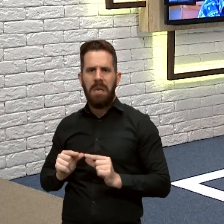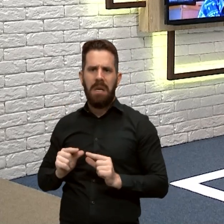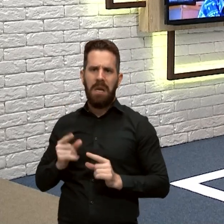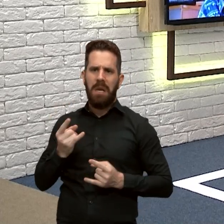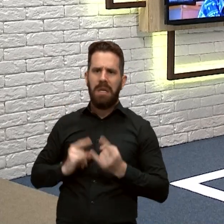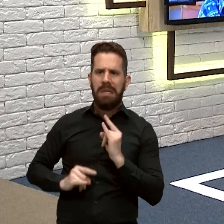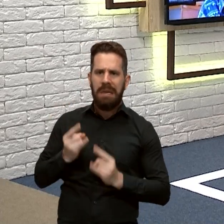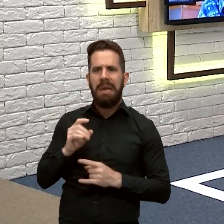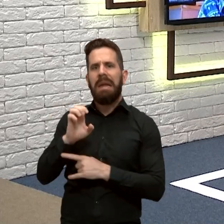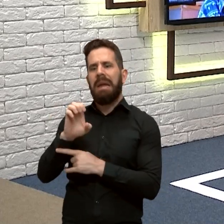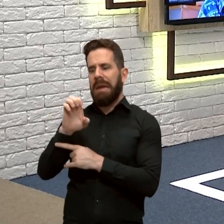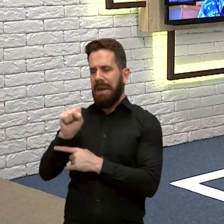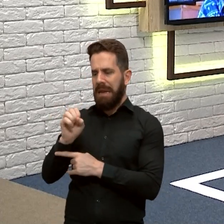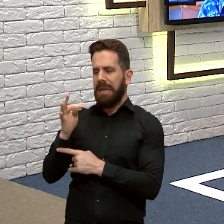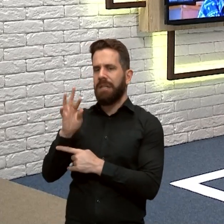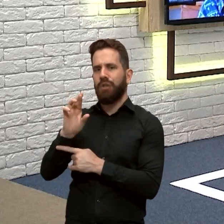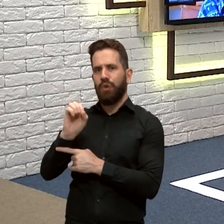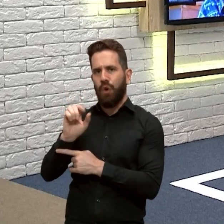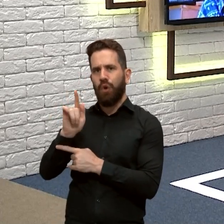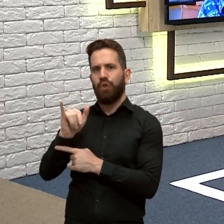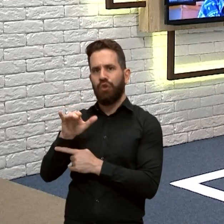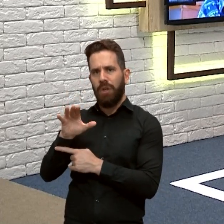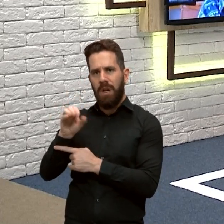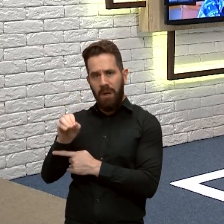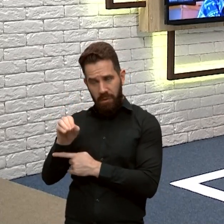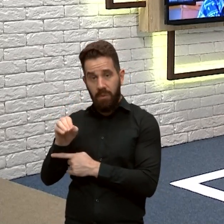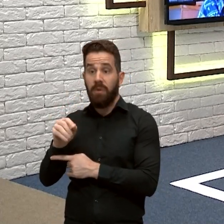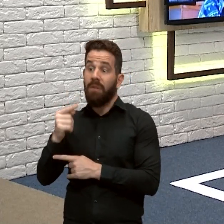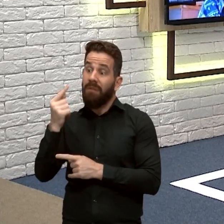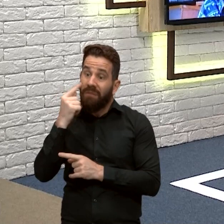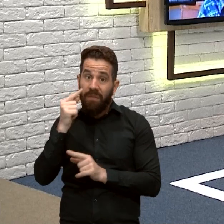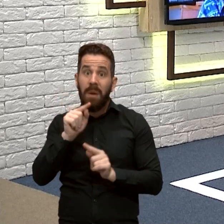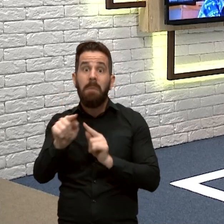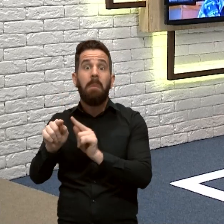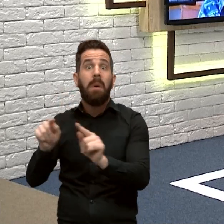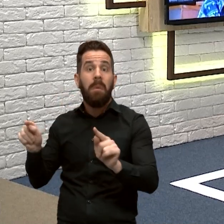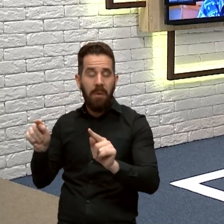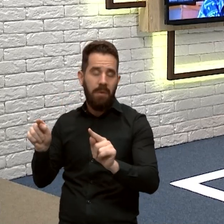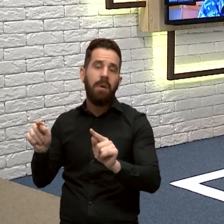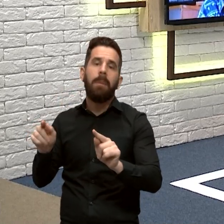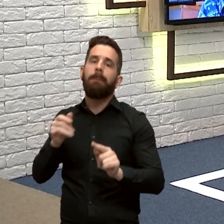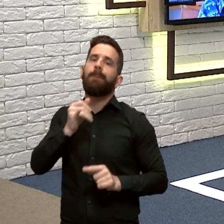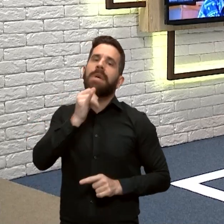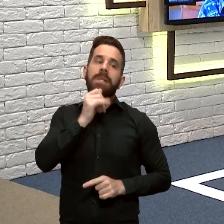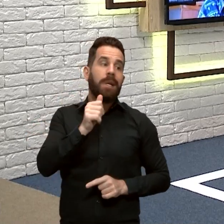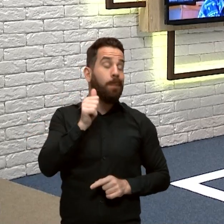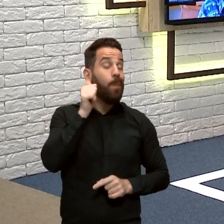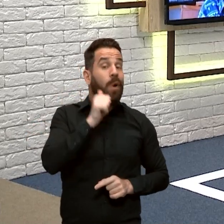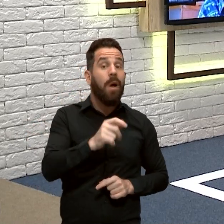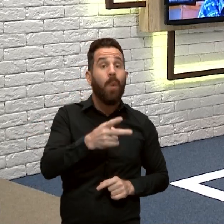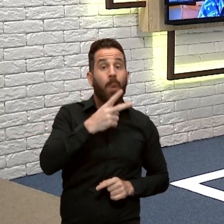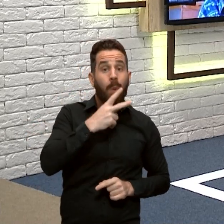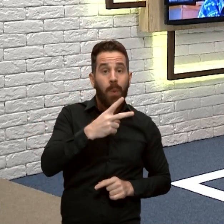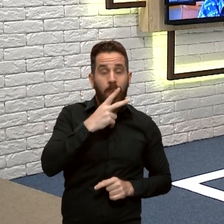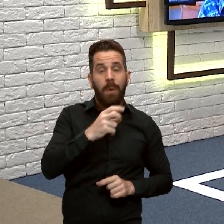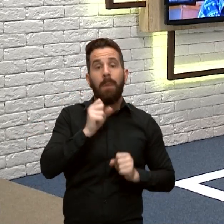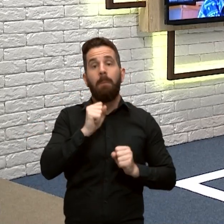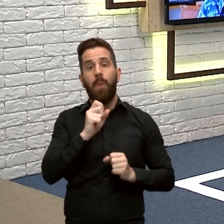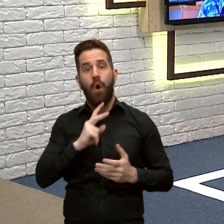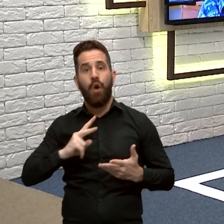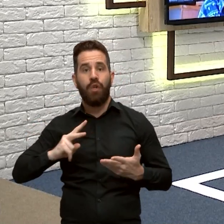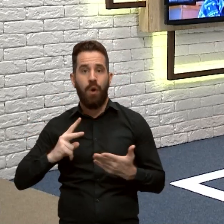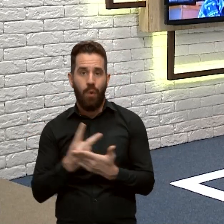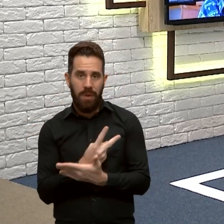que levar em consideração os riscos individuais da mulher. Por exemplo, mulheres que fumam têm um risco maior de apresentar trombose quando